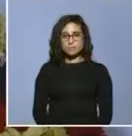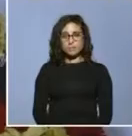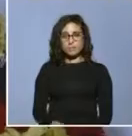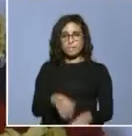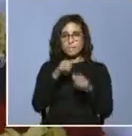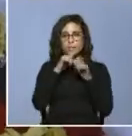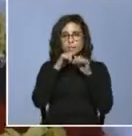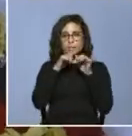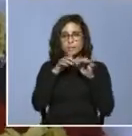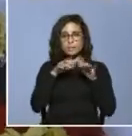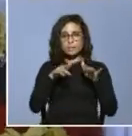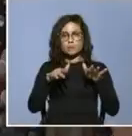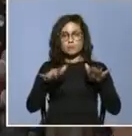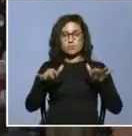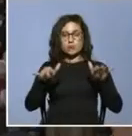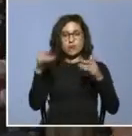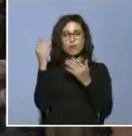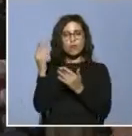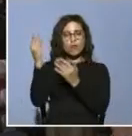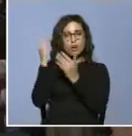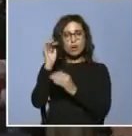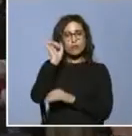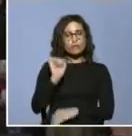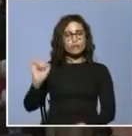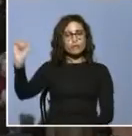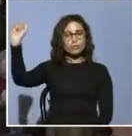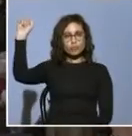Anunciamos, Senhor, a vossa morte.